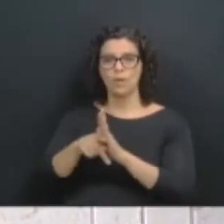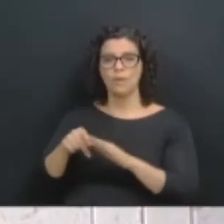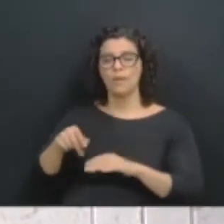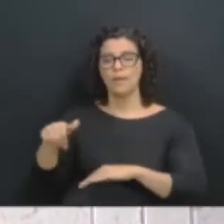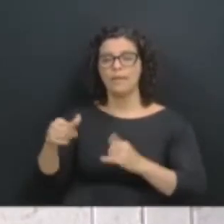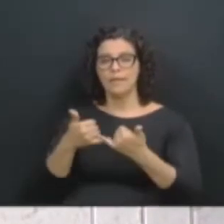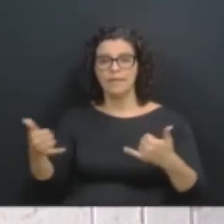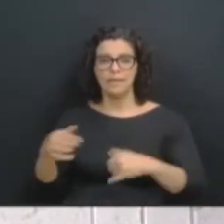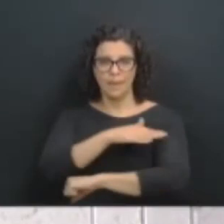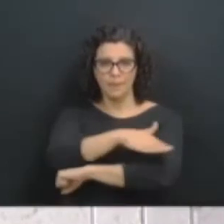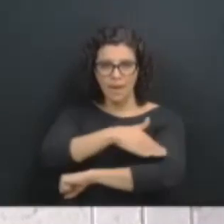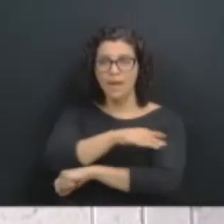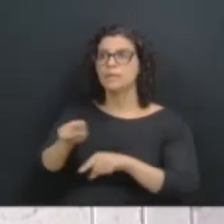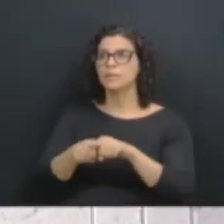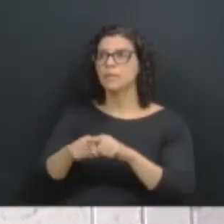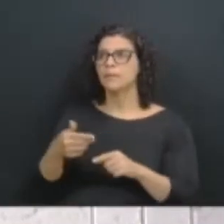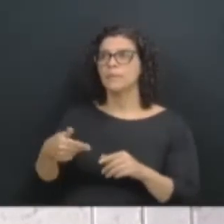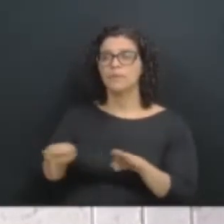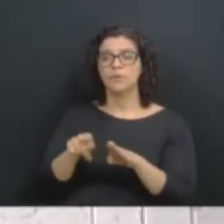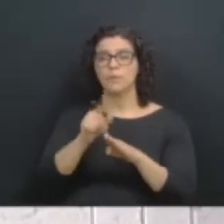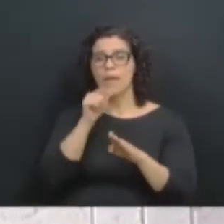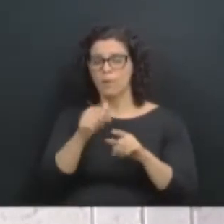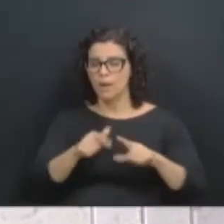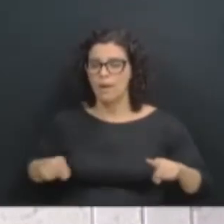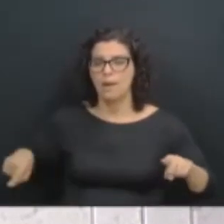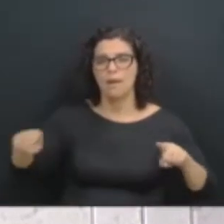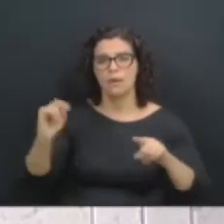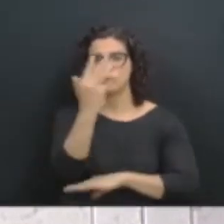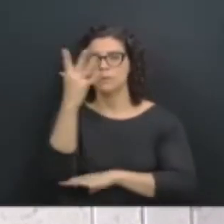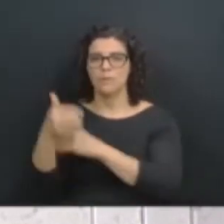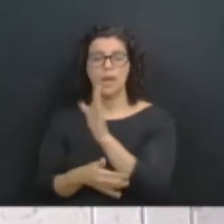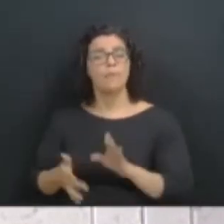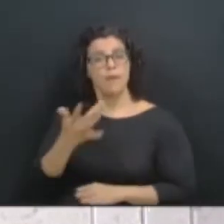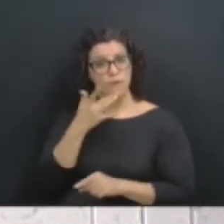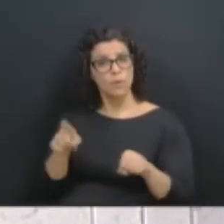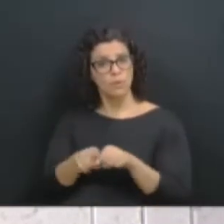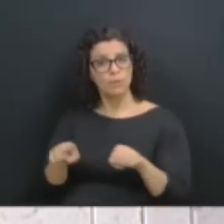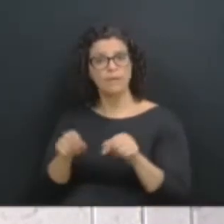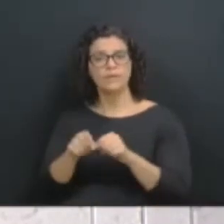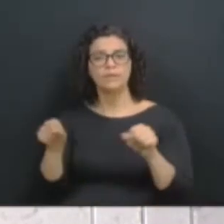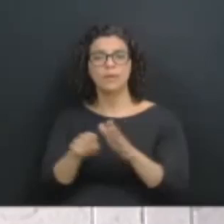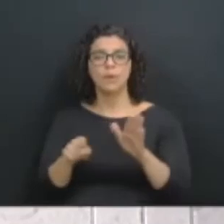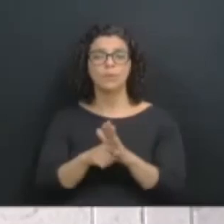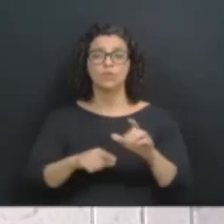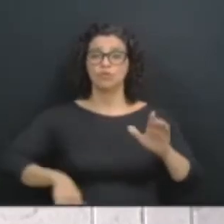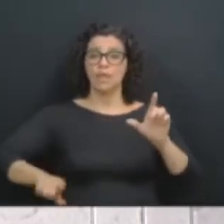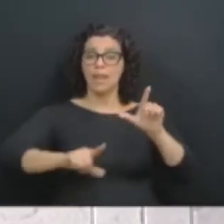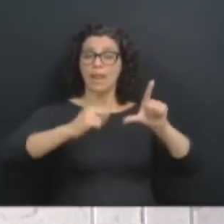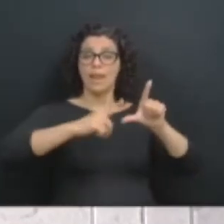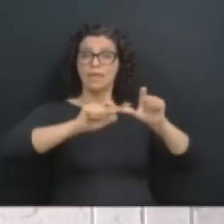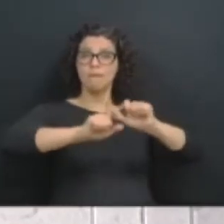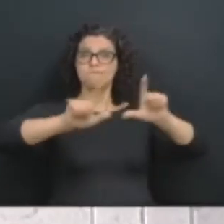Praça, preferiu o programa de lagos e parques, preferiu o programa de letreiros de entradas de